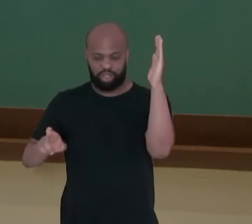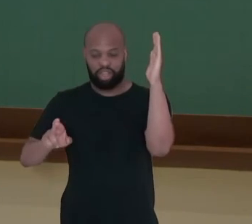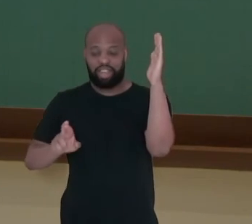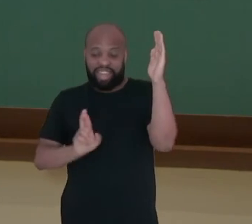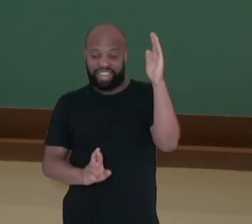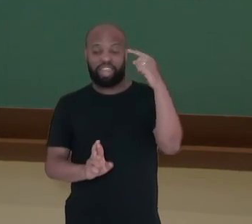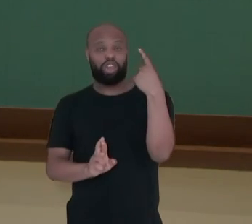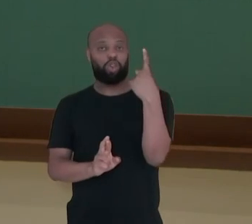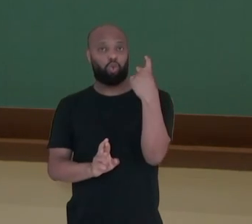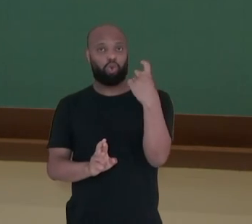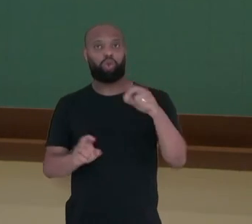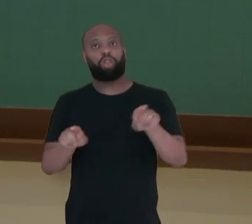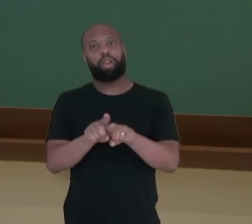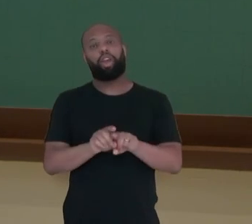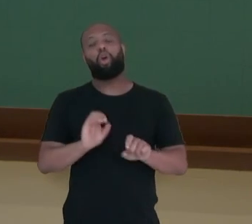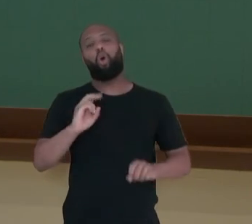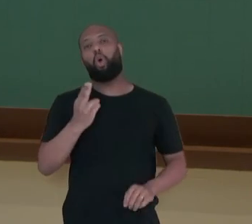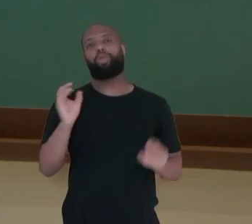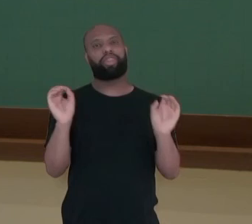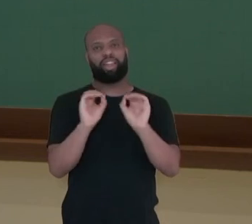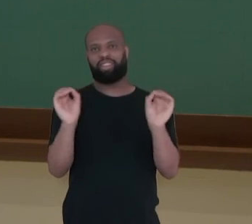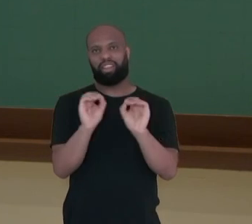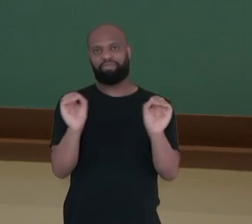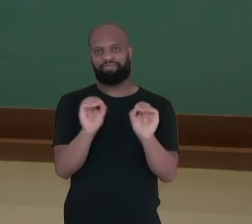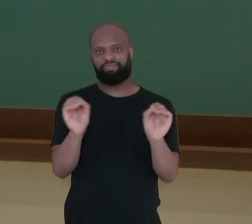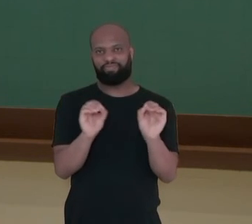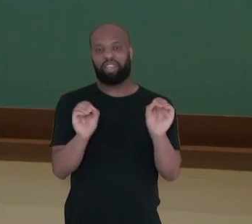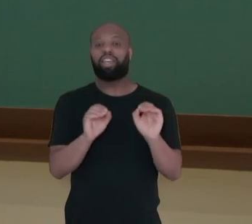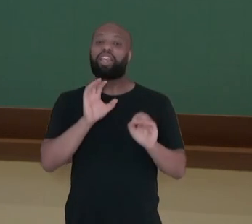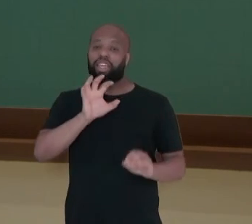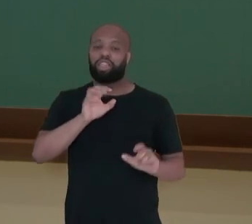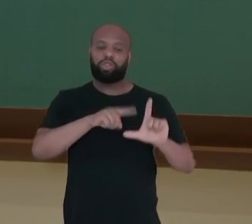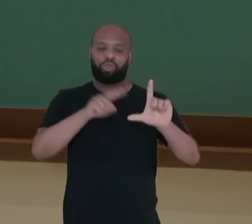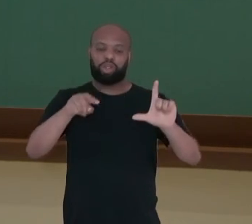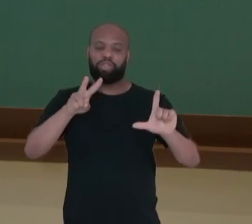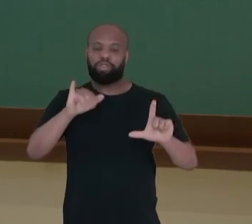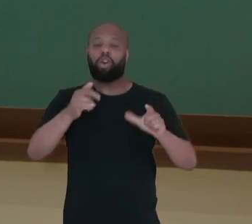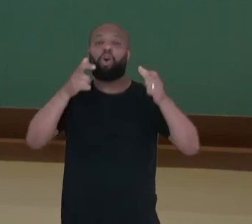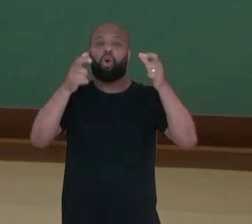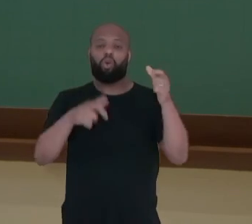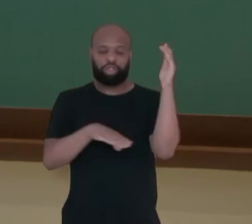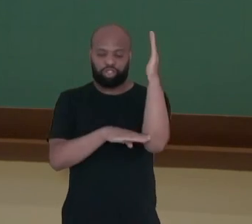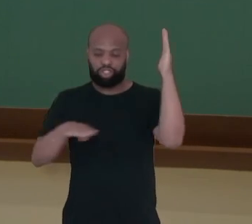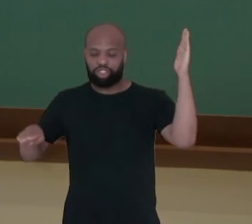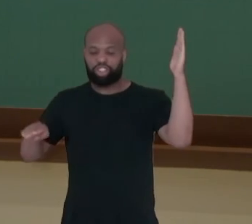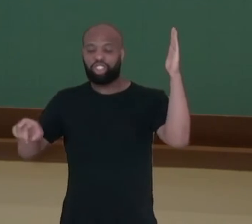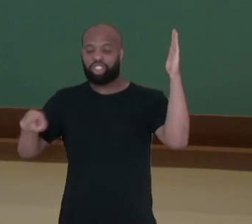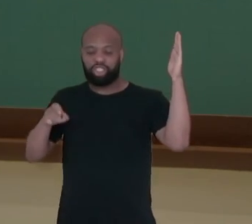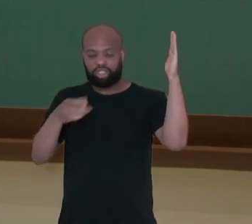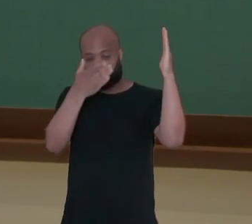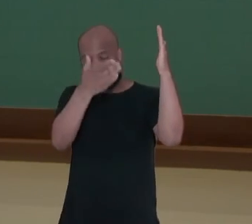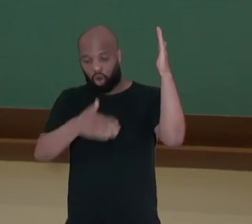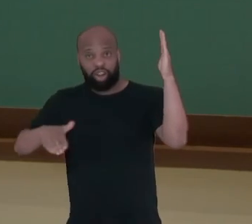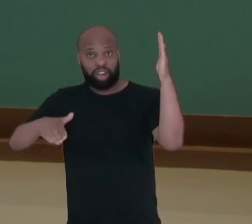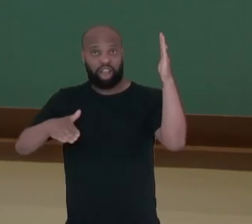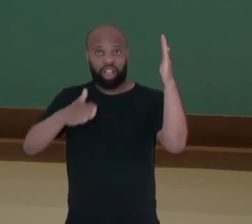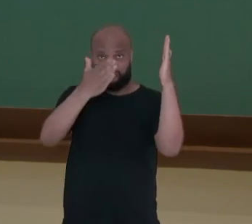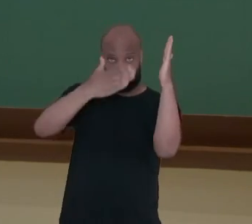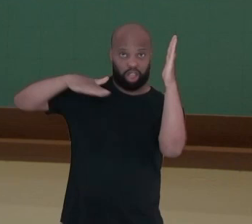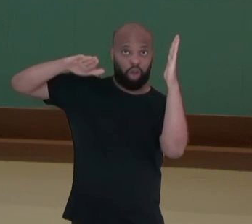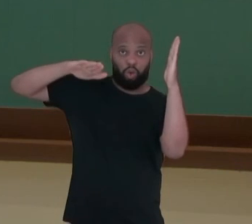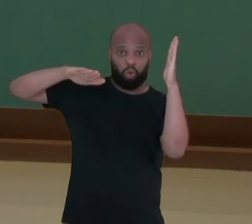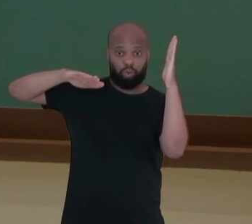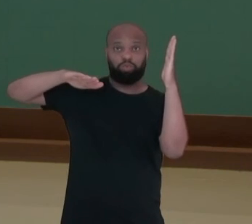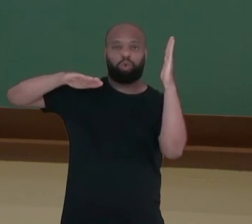nenhuma raiz real. E isso do gráfico é exatamente onde vai cortar no eixo X. Bem